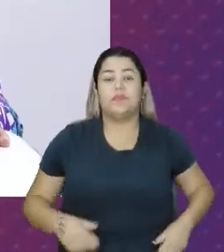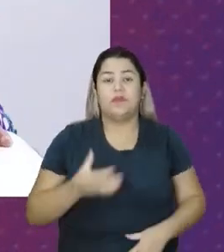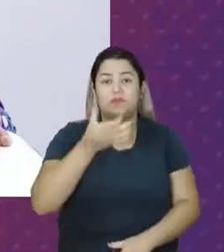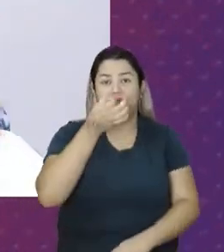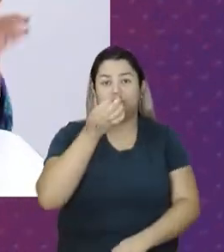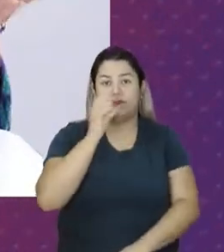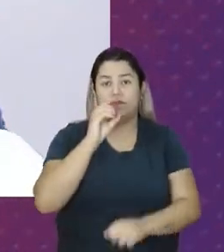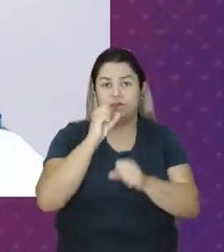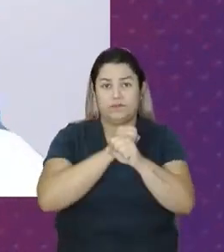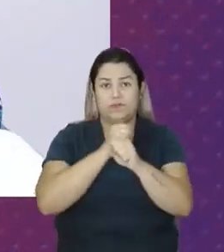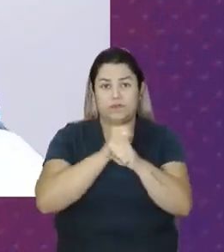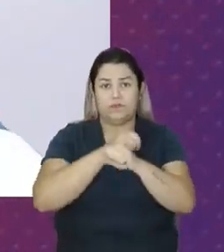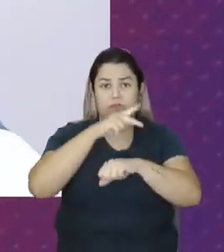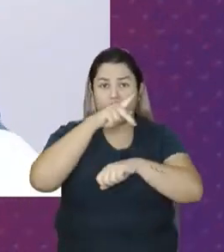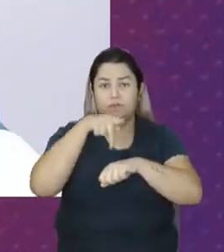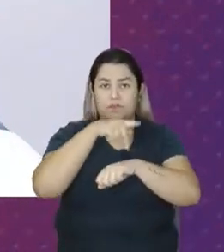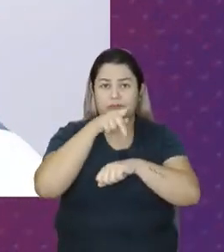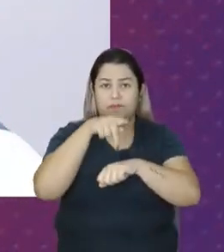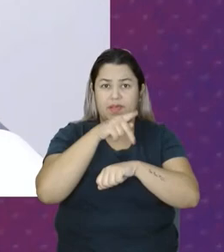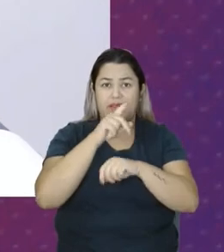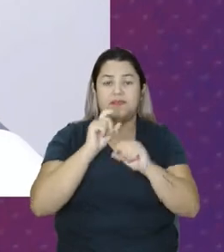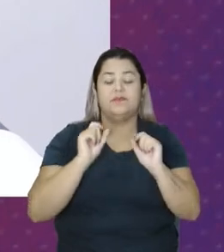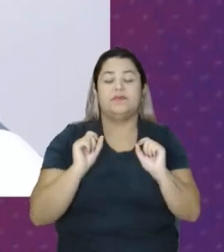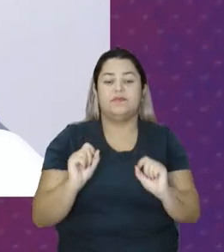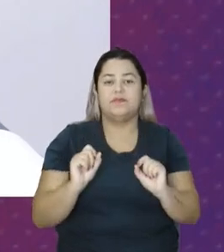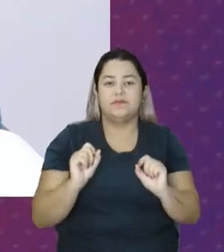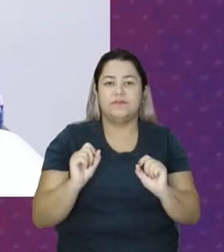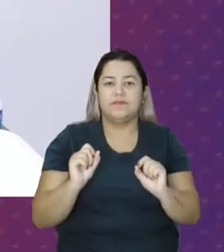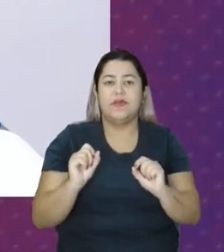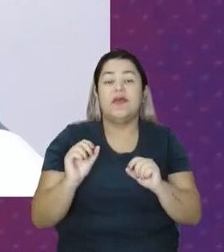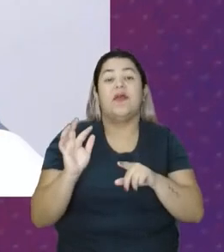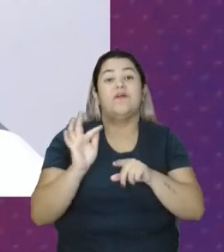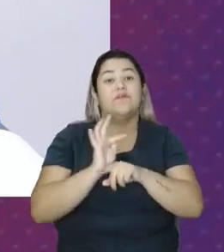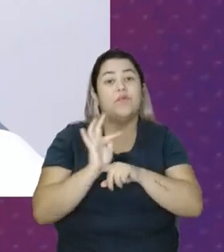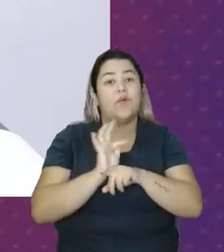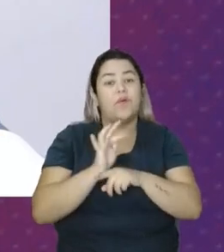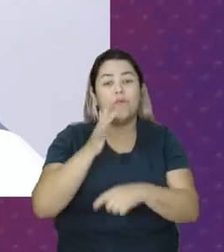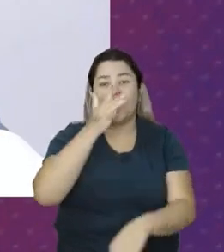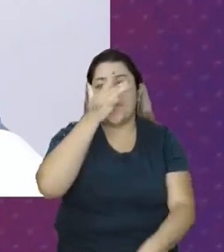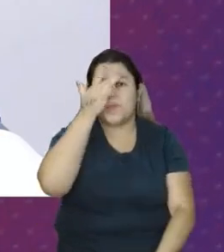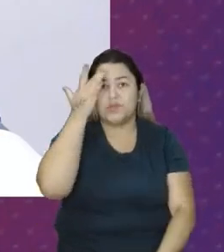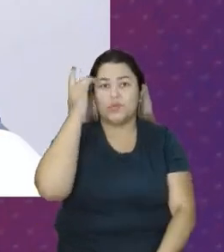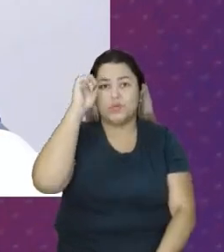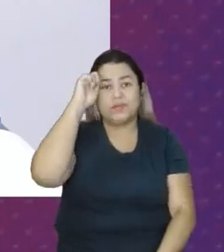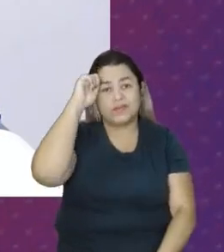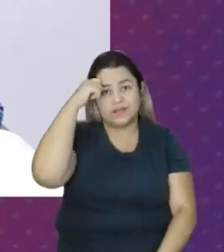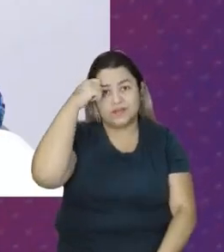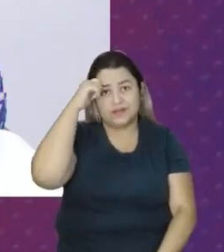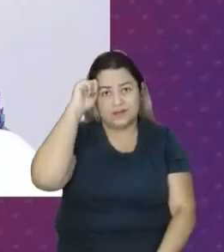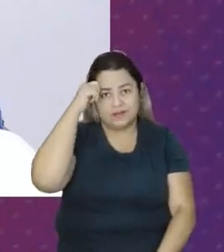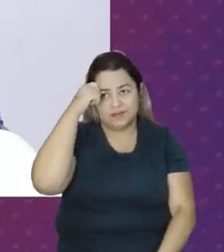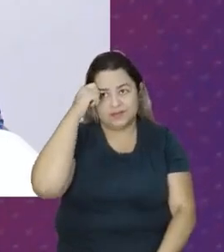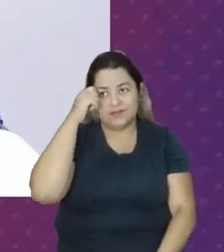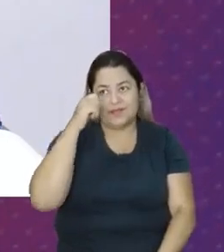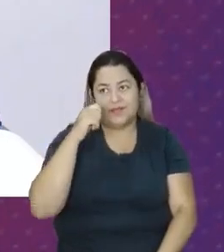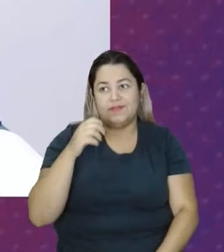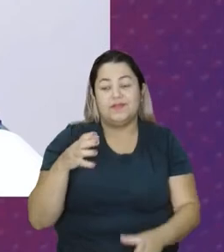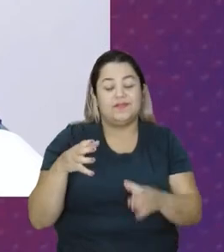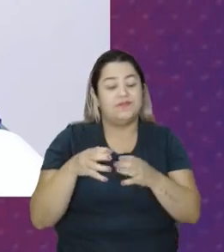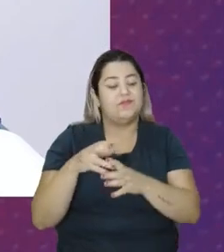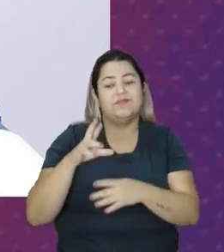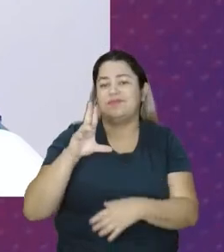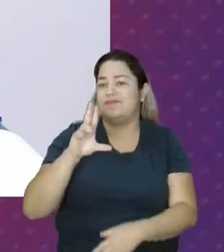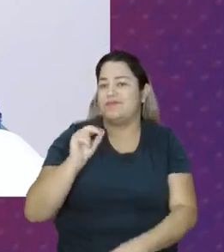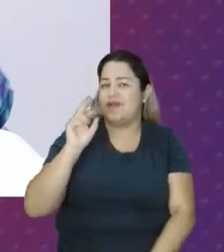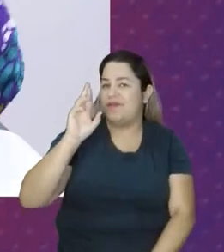60% do país é formado por pessoas negras, né? E isso não está